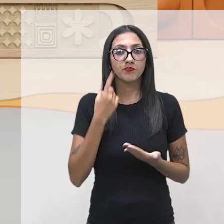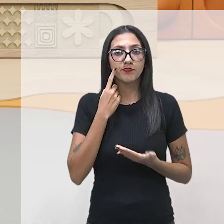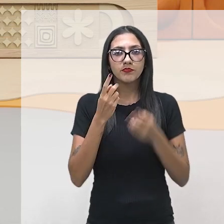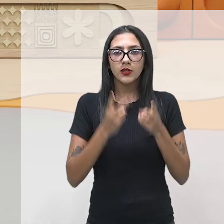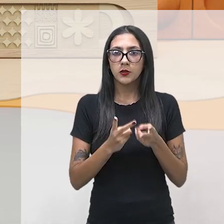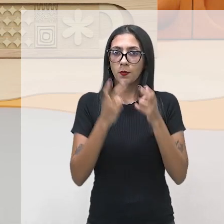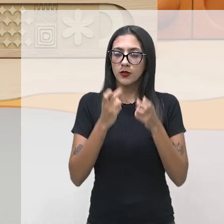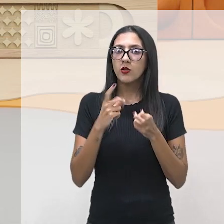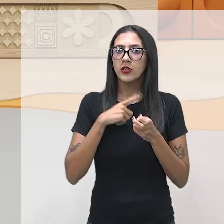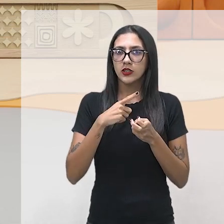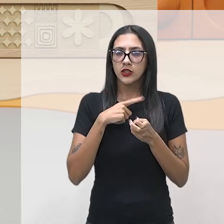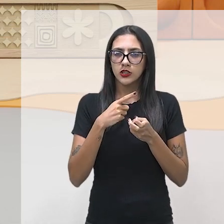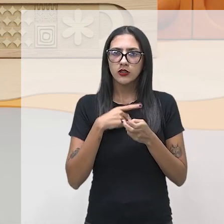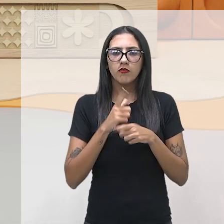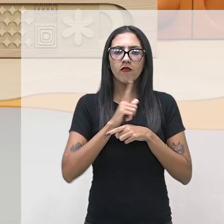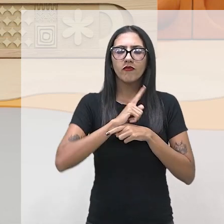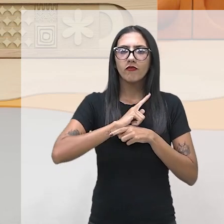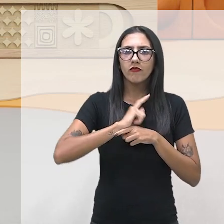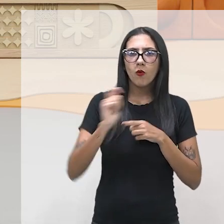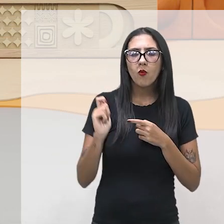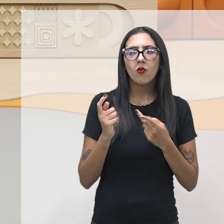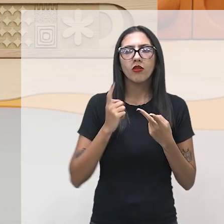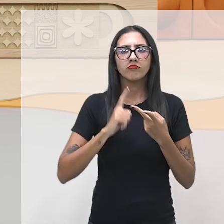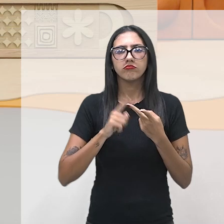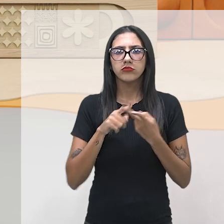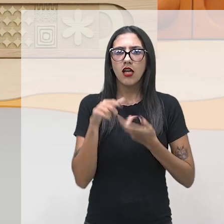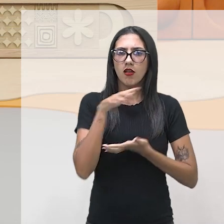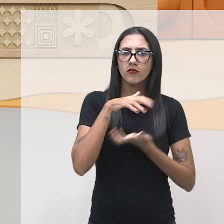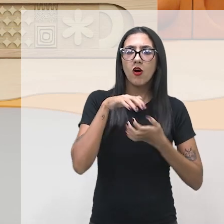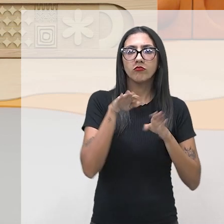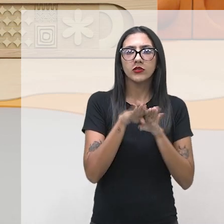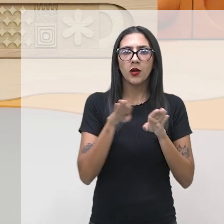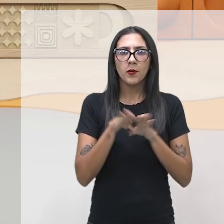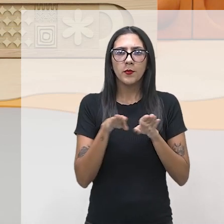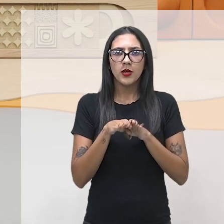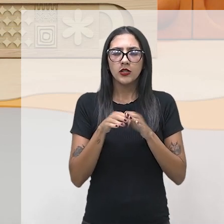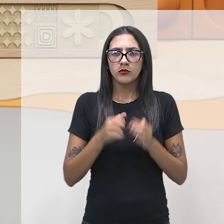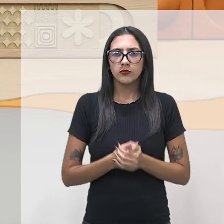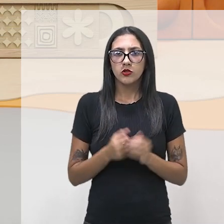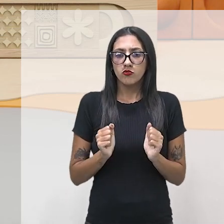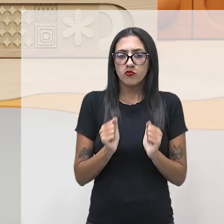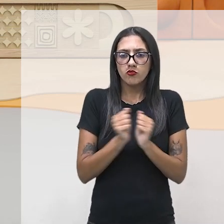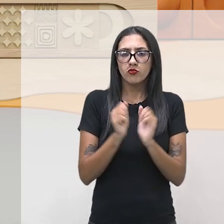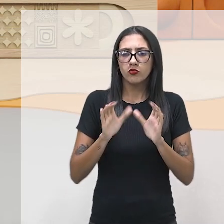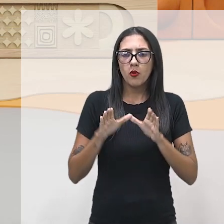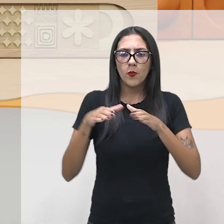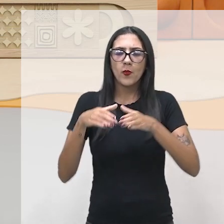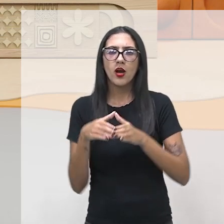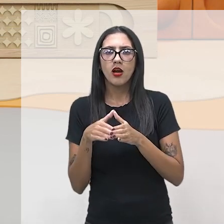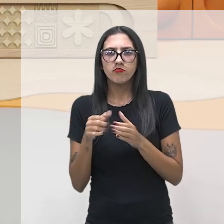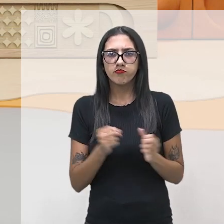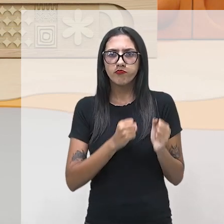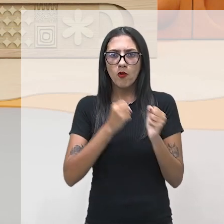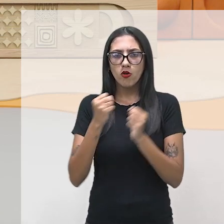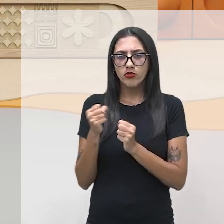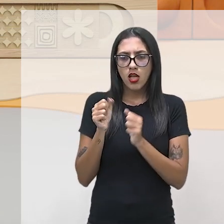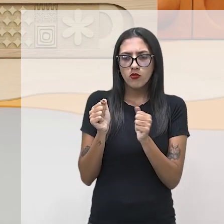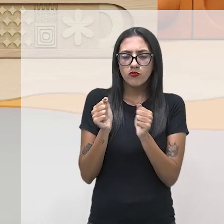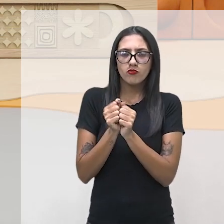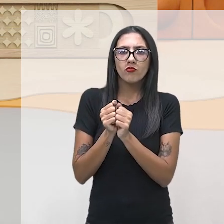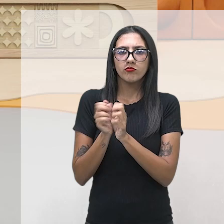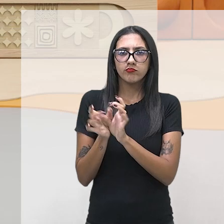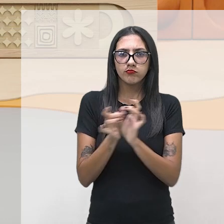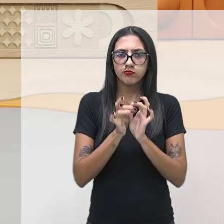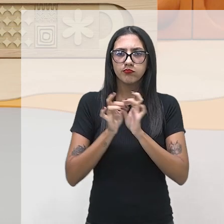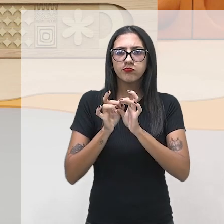revoltas, houveram fugas e houveram, sim, resistência dos escravizados contra a sua situação, a escravidão